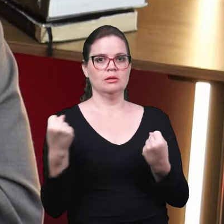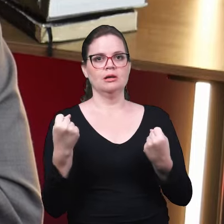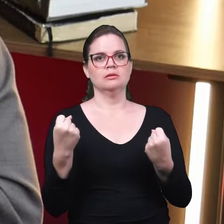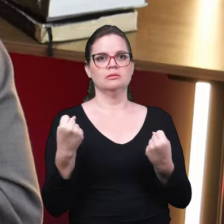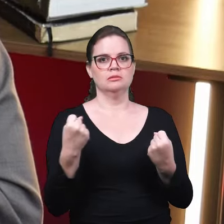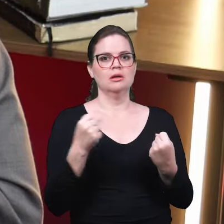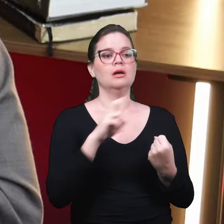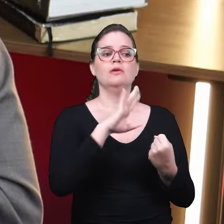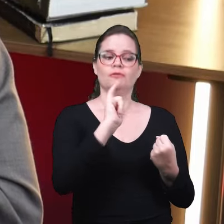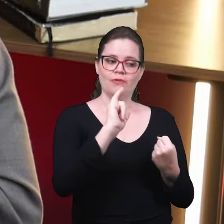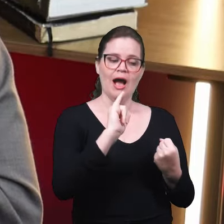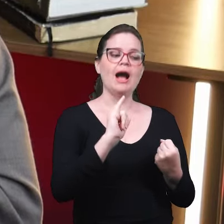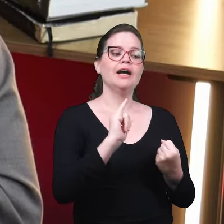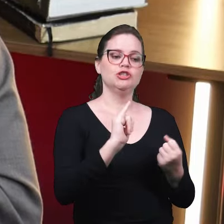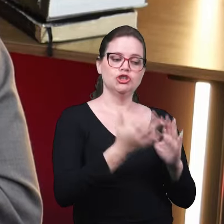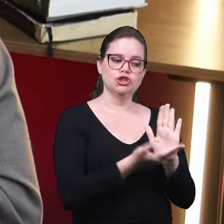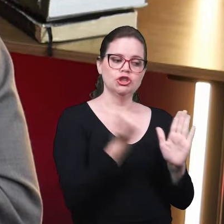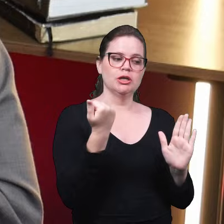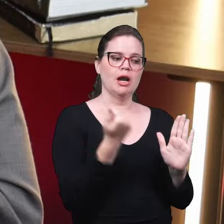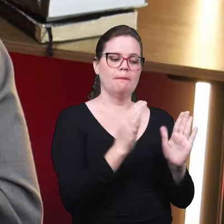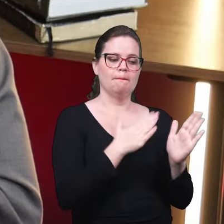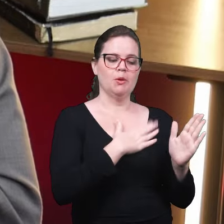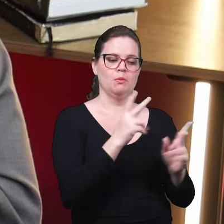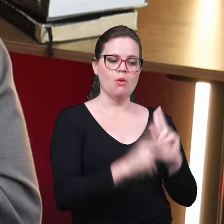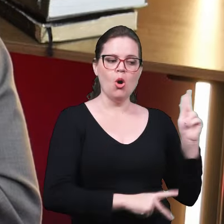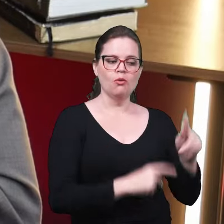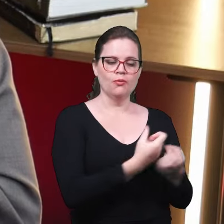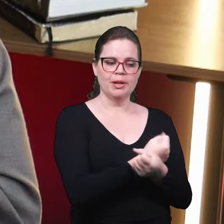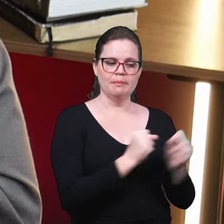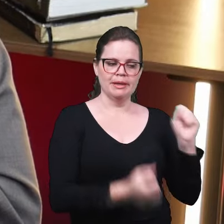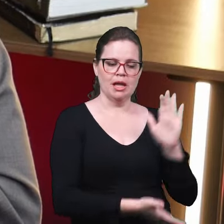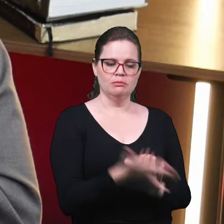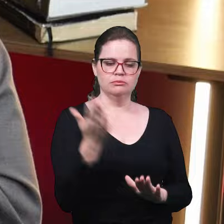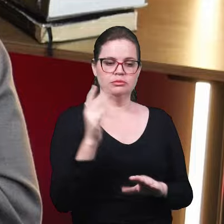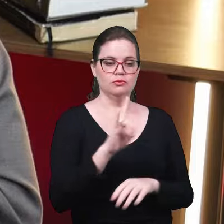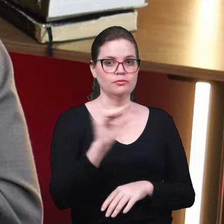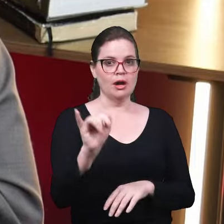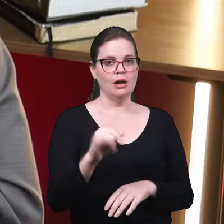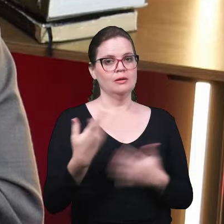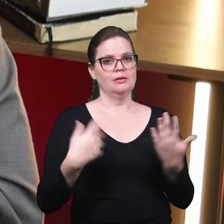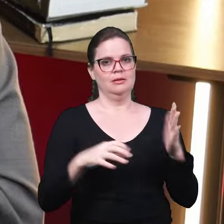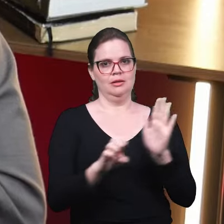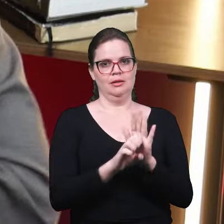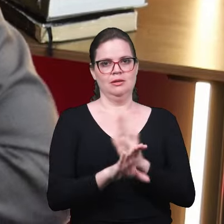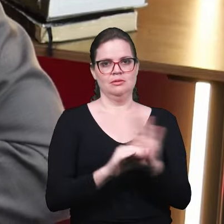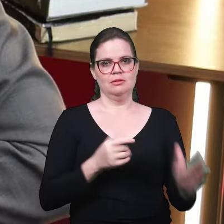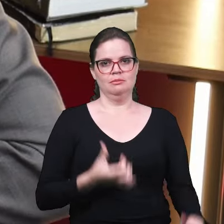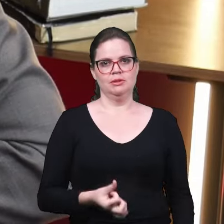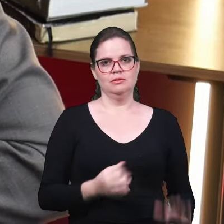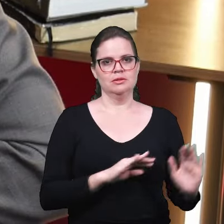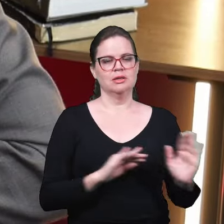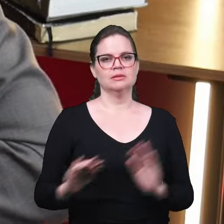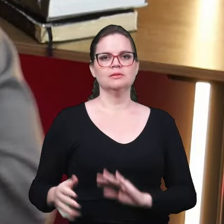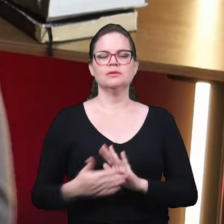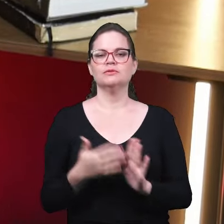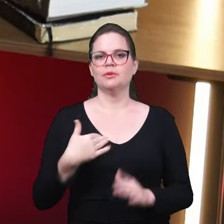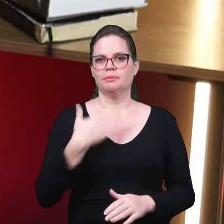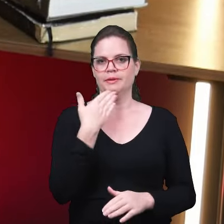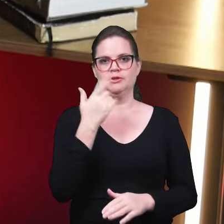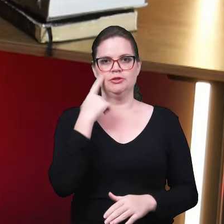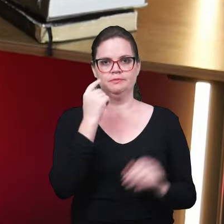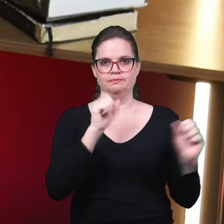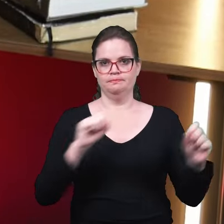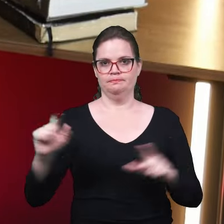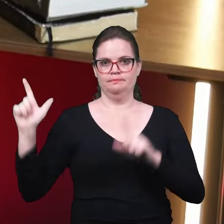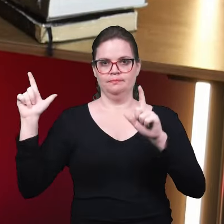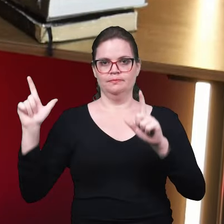vai tirar o povo, né? Em Êxodo capítulo 6. Então isso é muito importante para nós. Mas eu queria que passasse aqui, pastor Roberto,